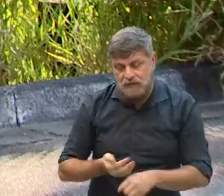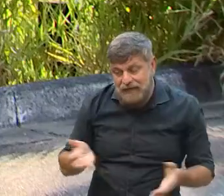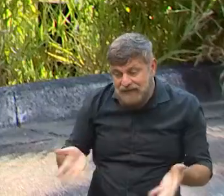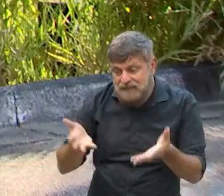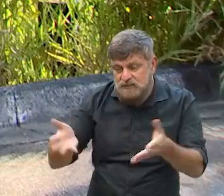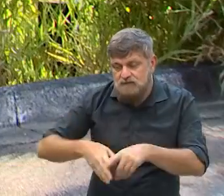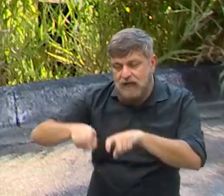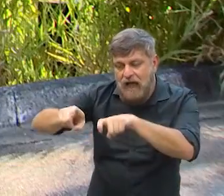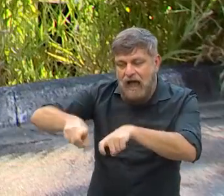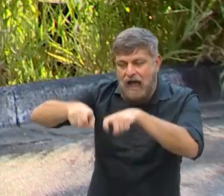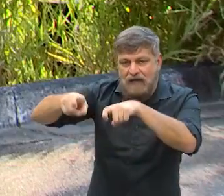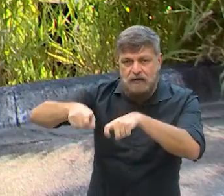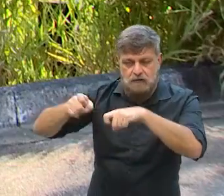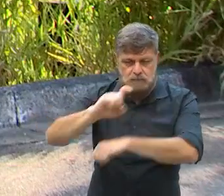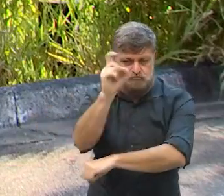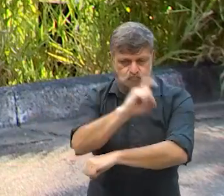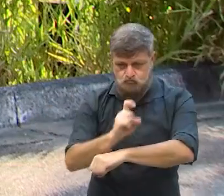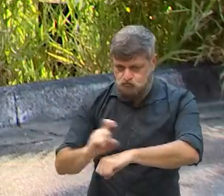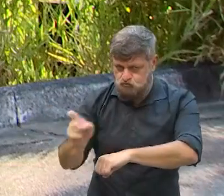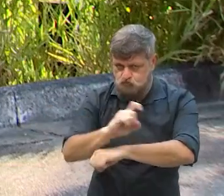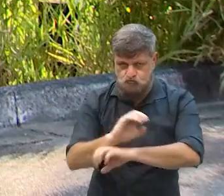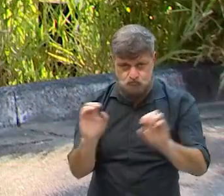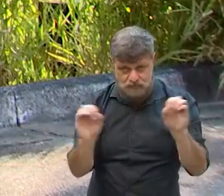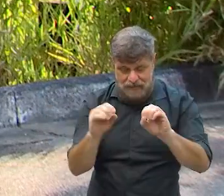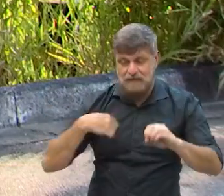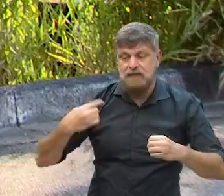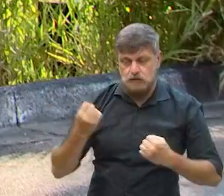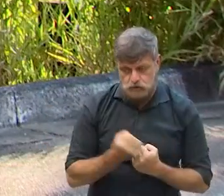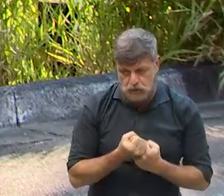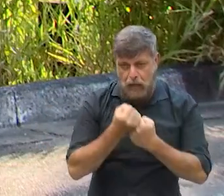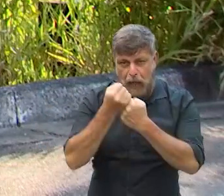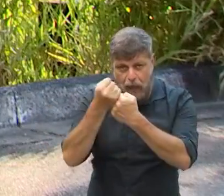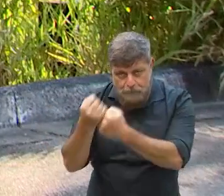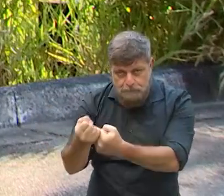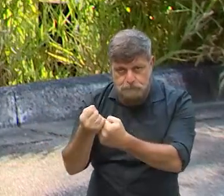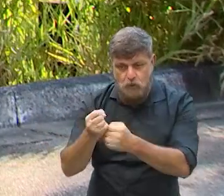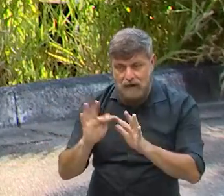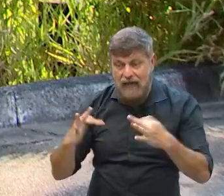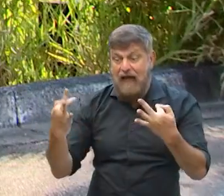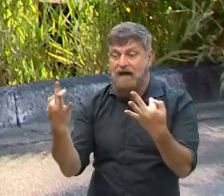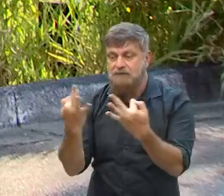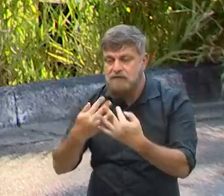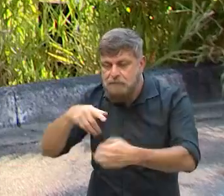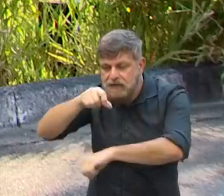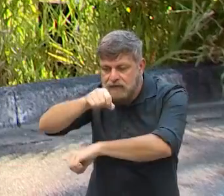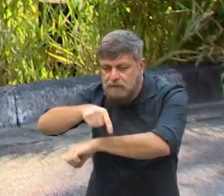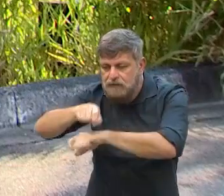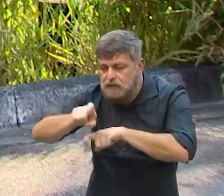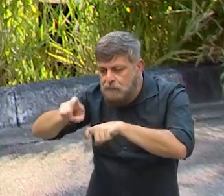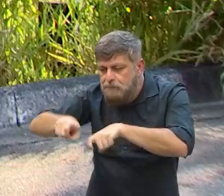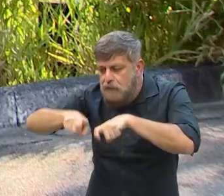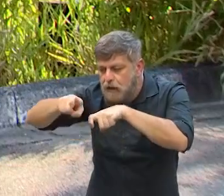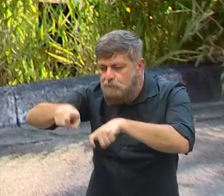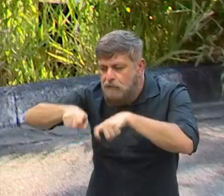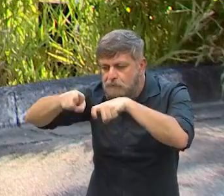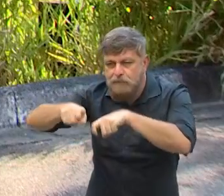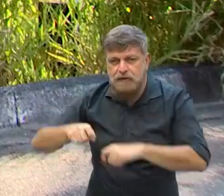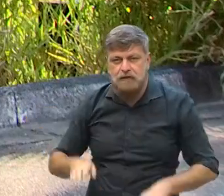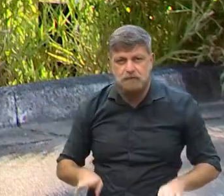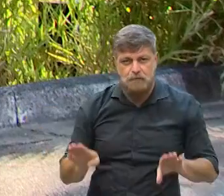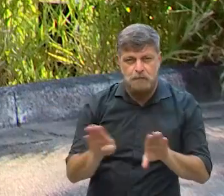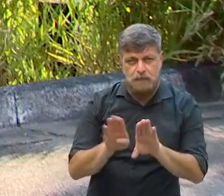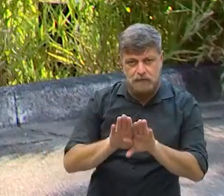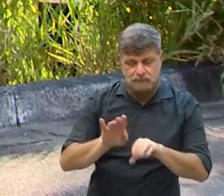principalmente dos produtos orgânicos, né, sempre dar apoio à agricultura familiar. E uma